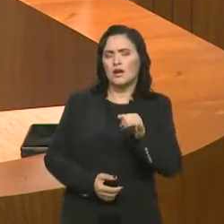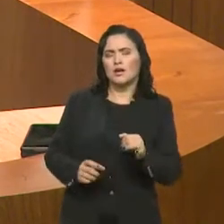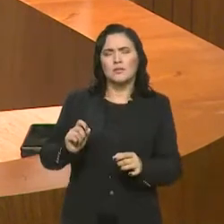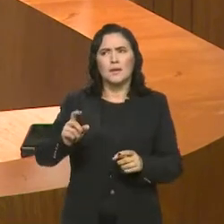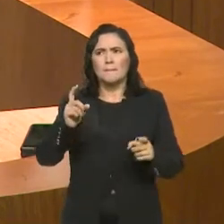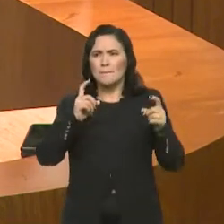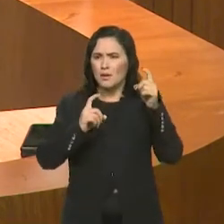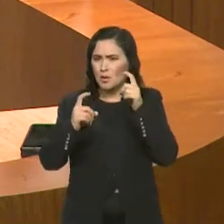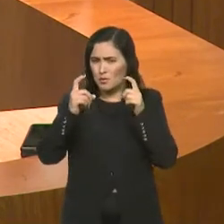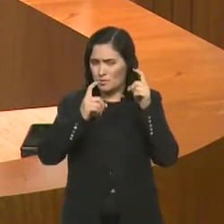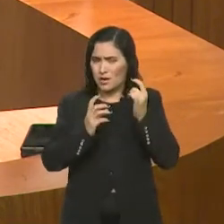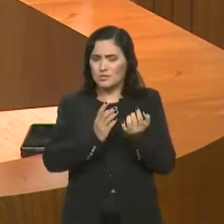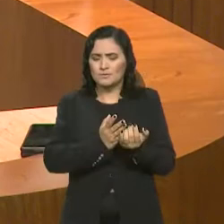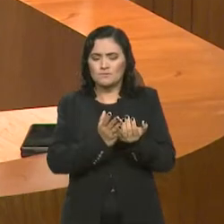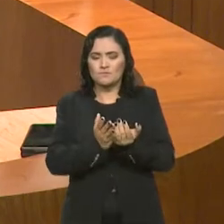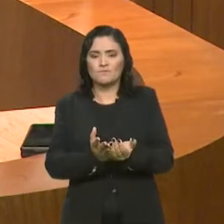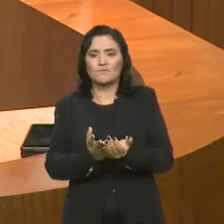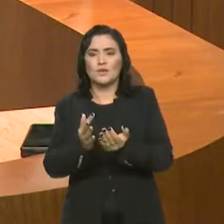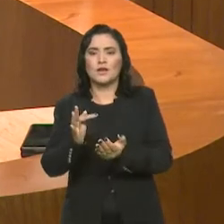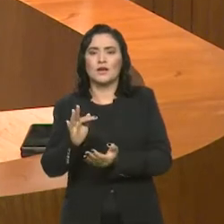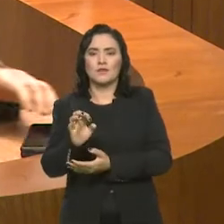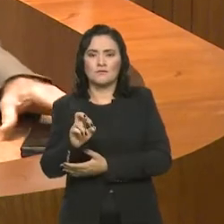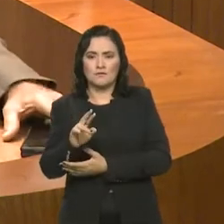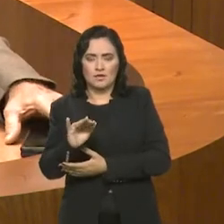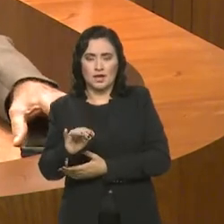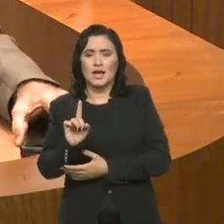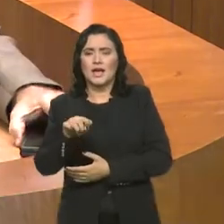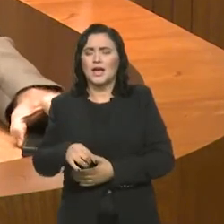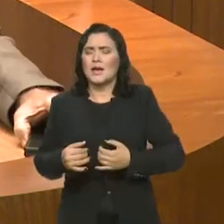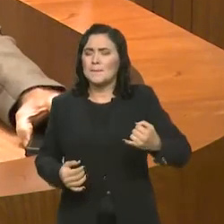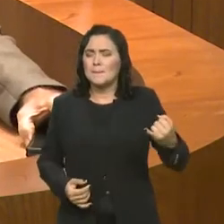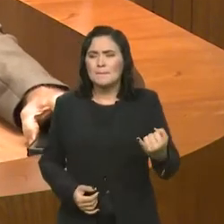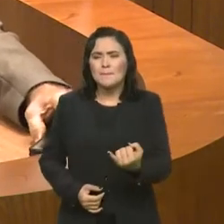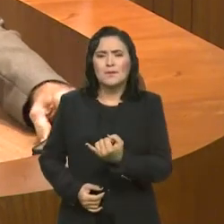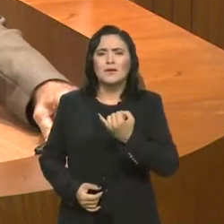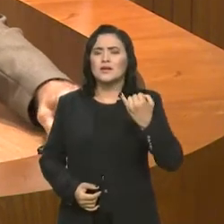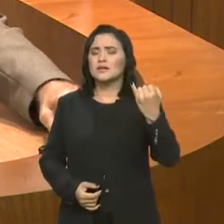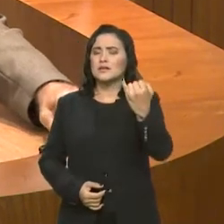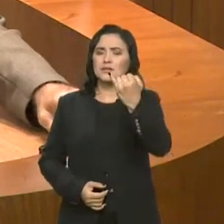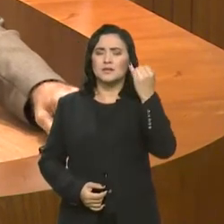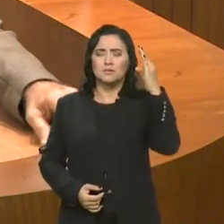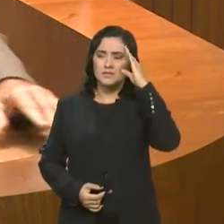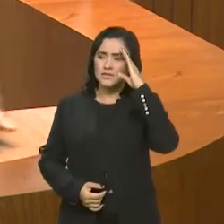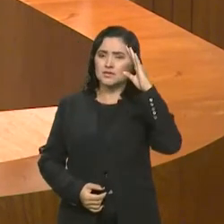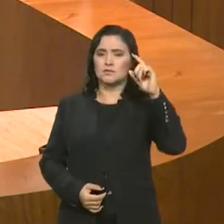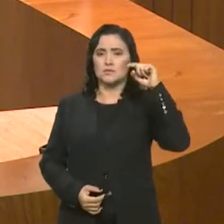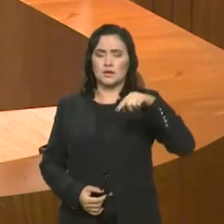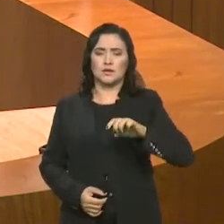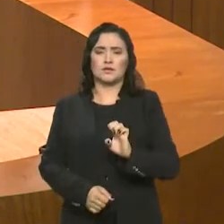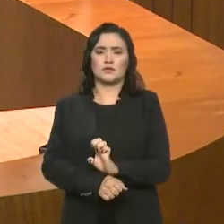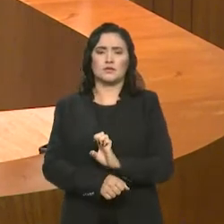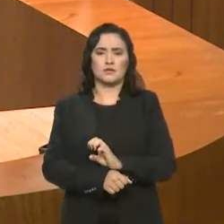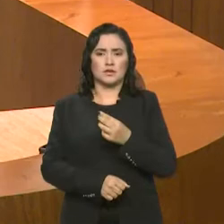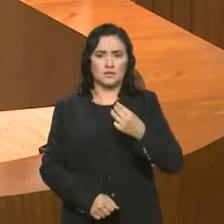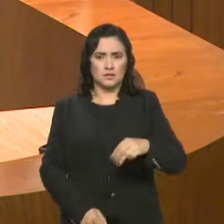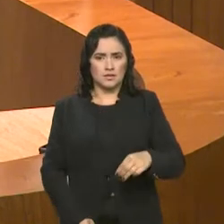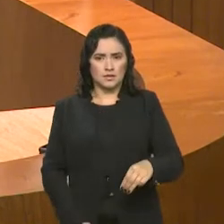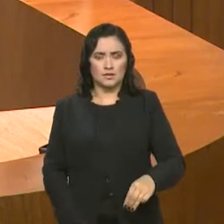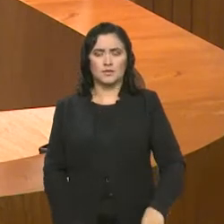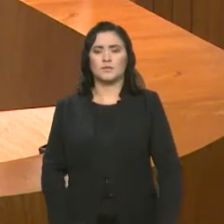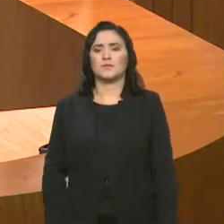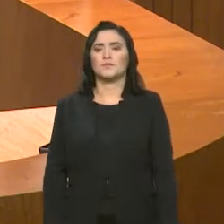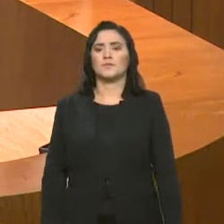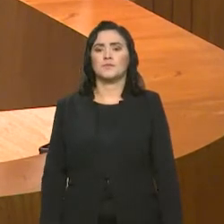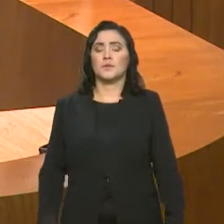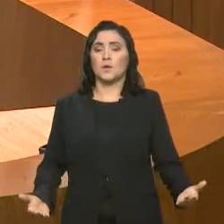transporte, que é de fundamental importância para o nosso estado. É indispensável